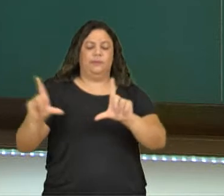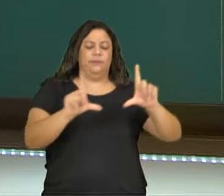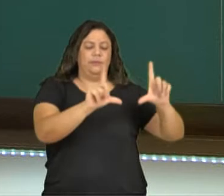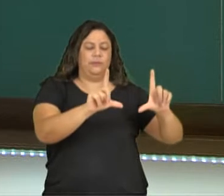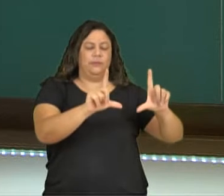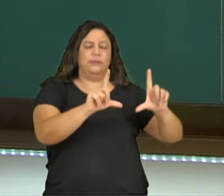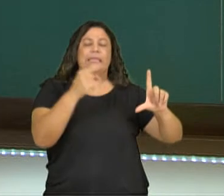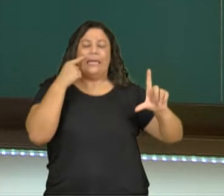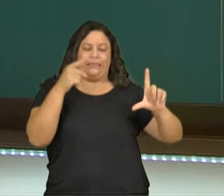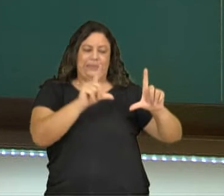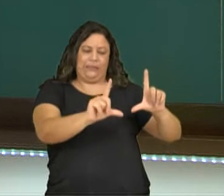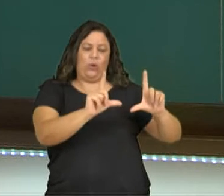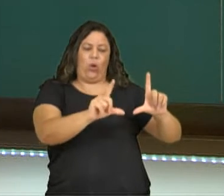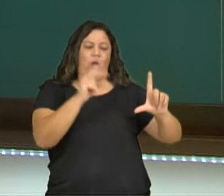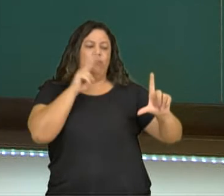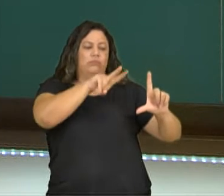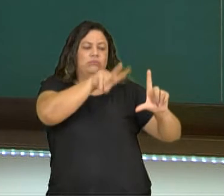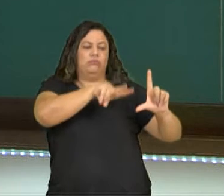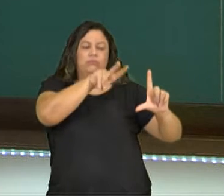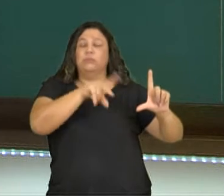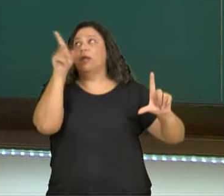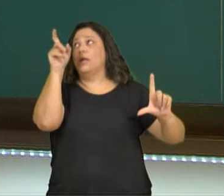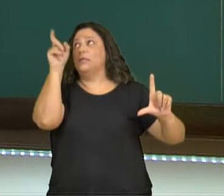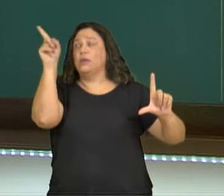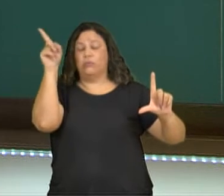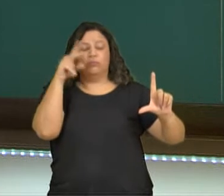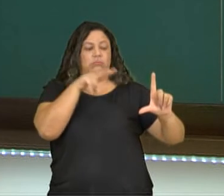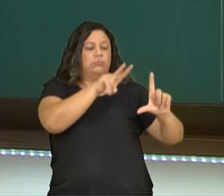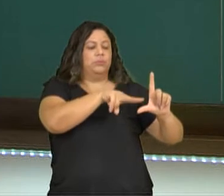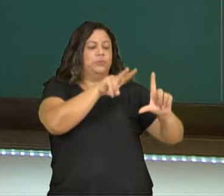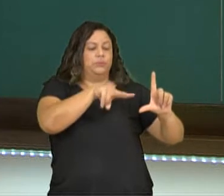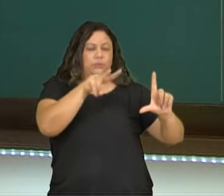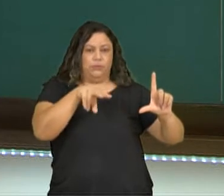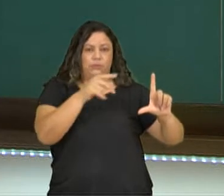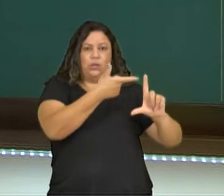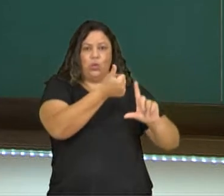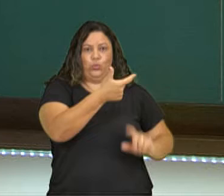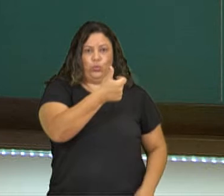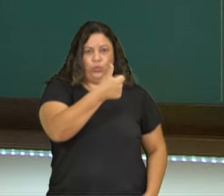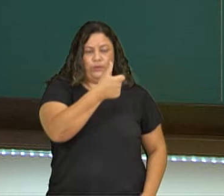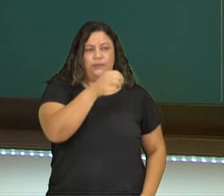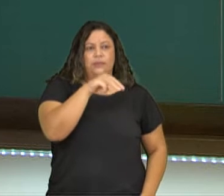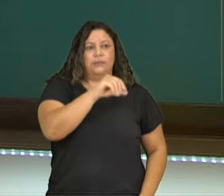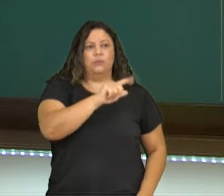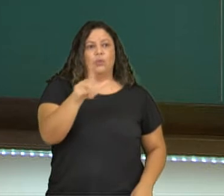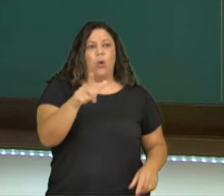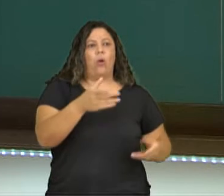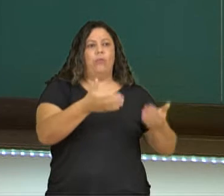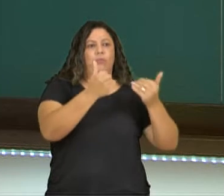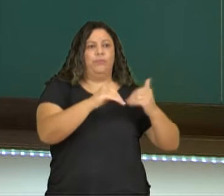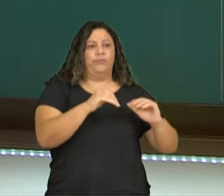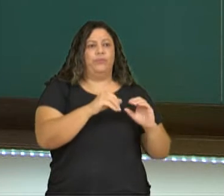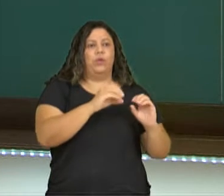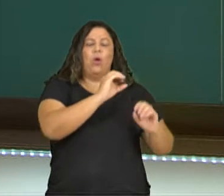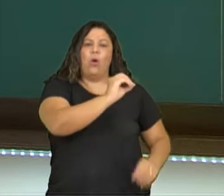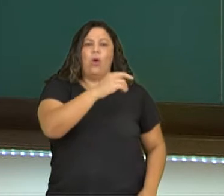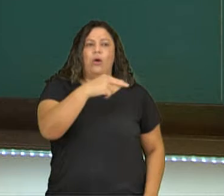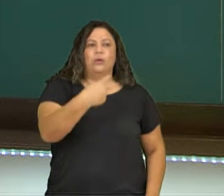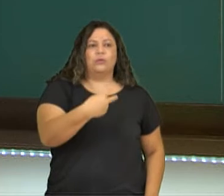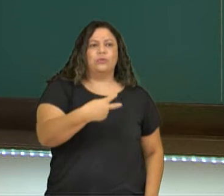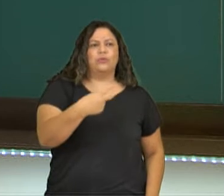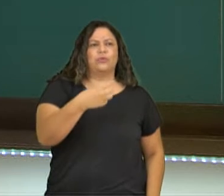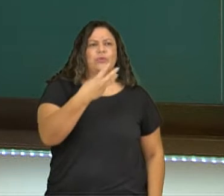um bloquinho adesivo para você lembrar. Então, o carbono é 12 gramas por mol, o gás oxigênio 32